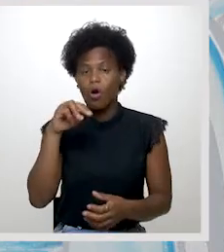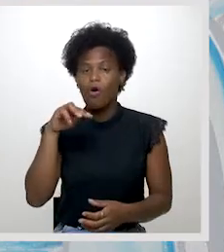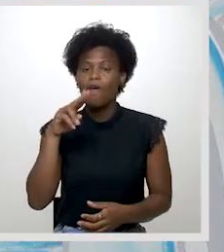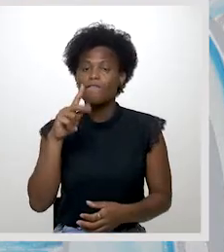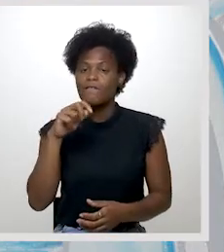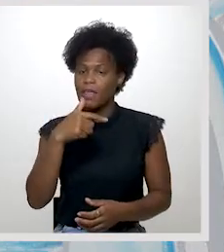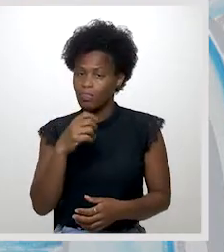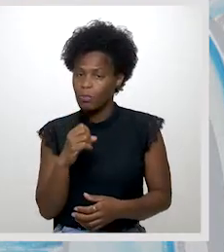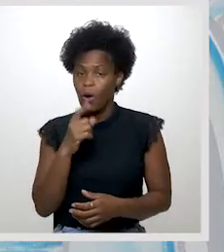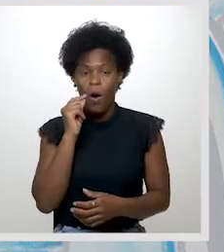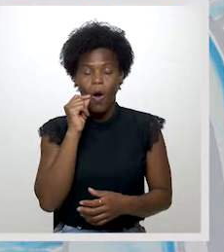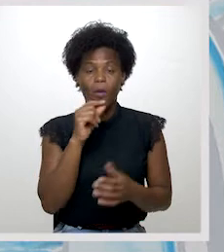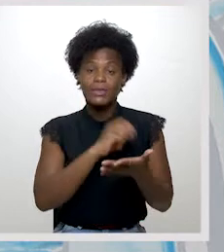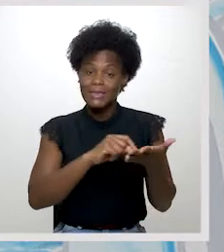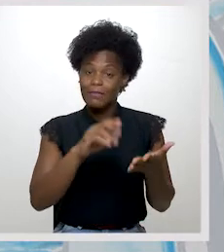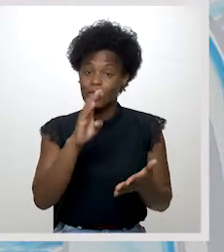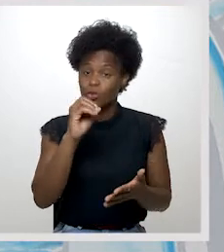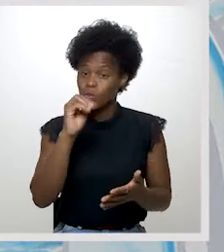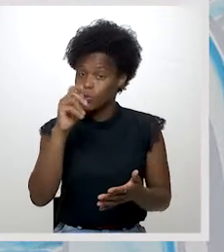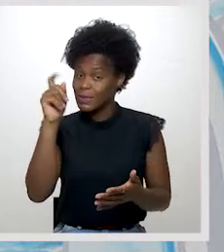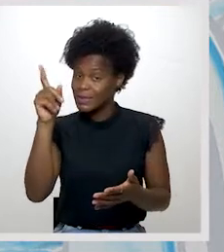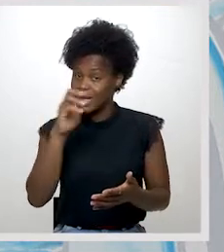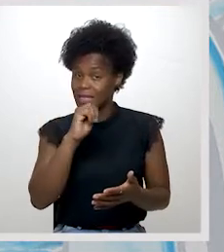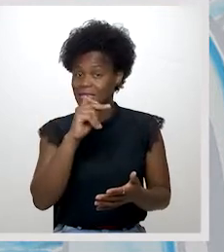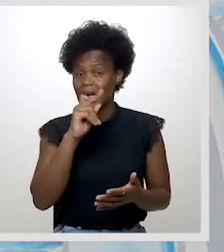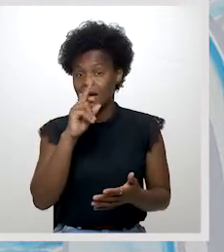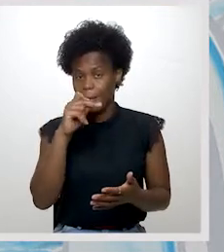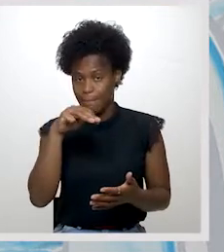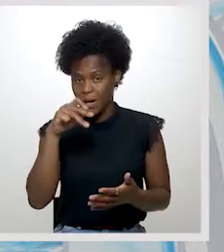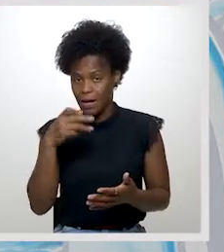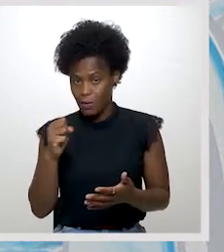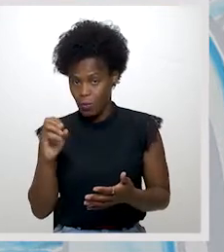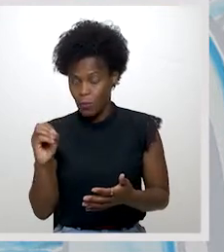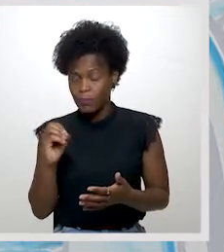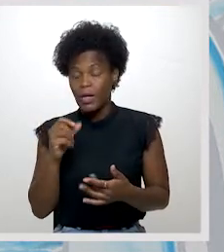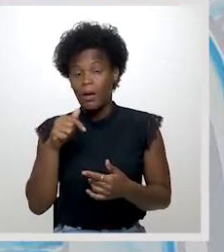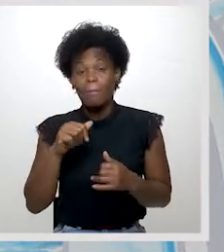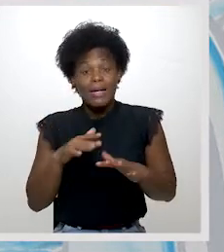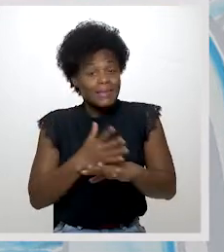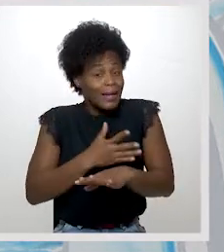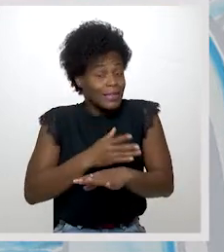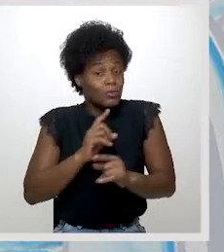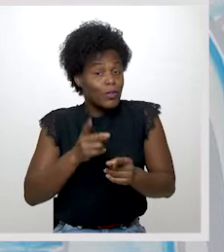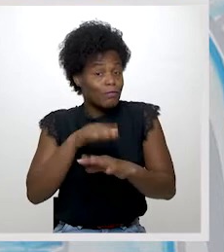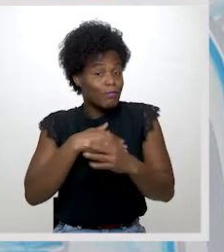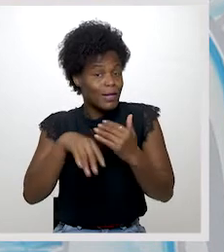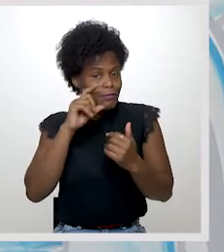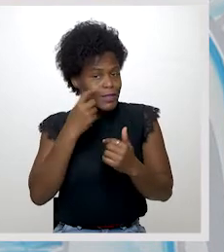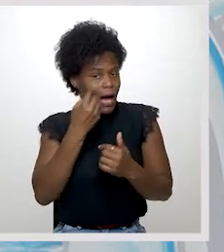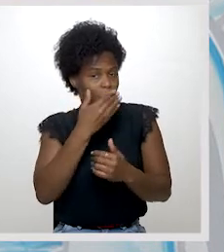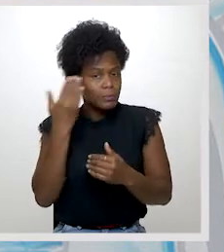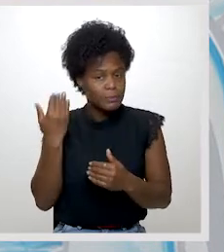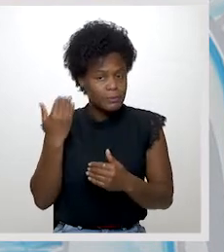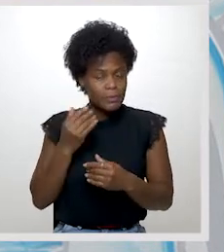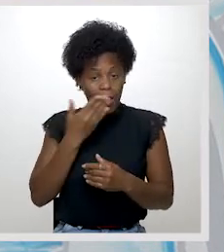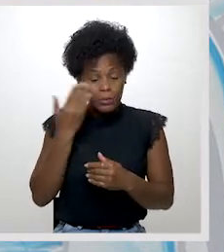antes, vamos começar a fazer revisão da aula anterior. Na aula anterior, nós continuamos o